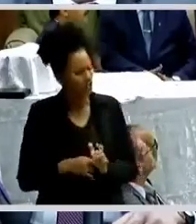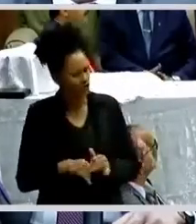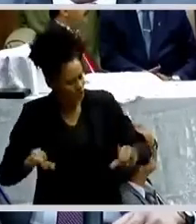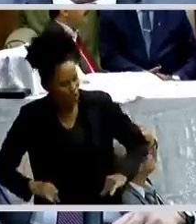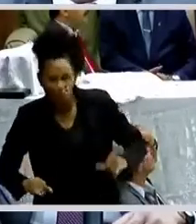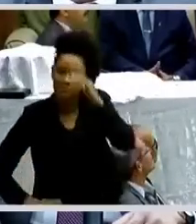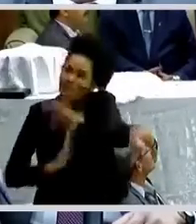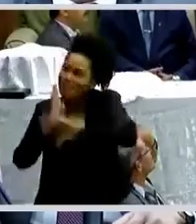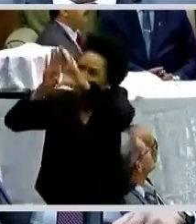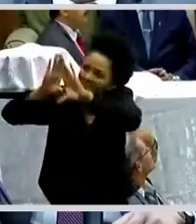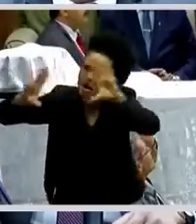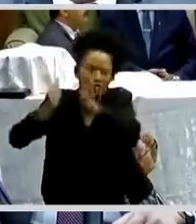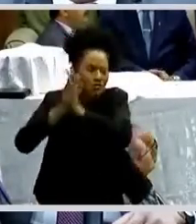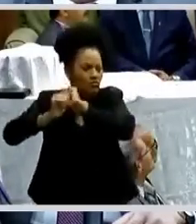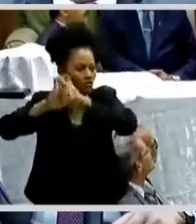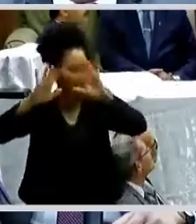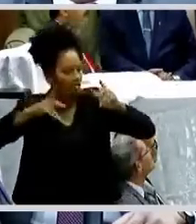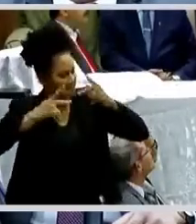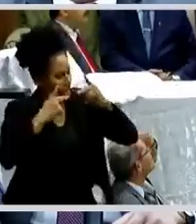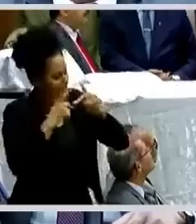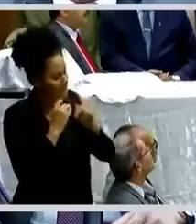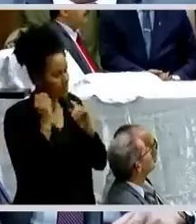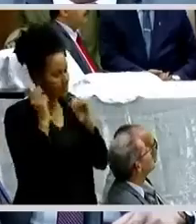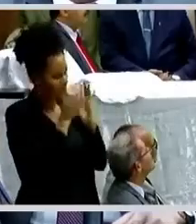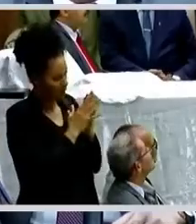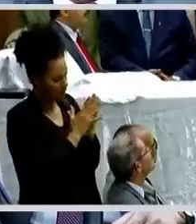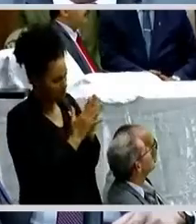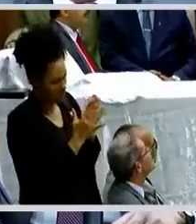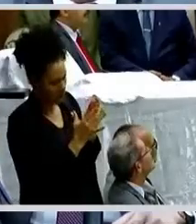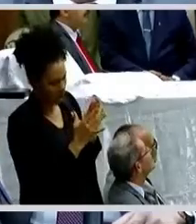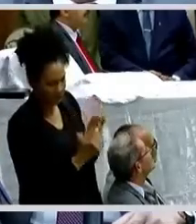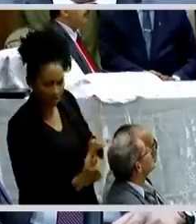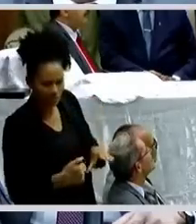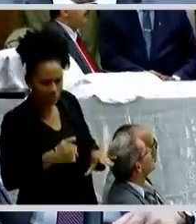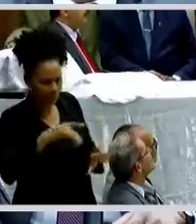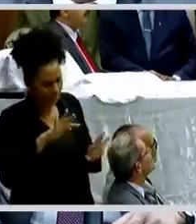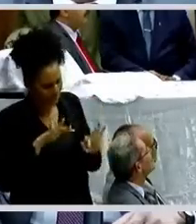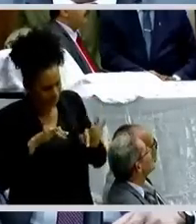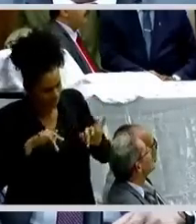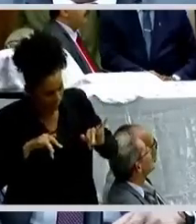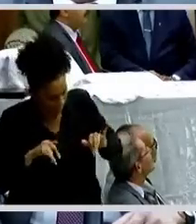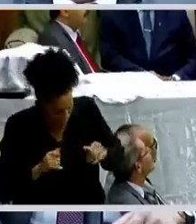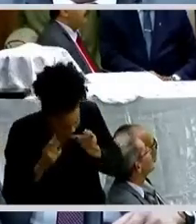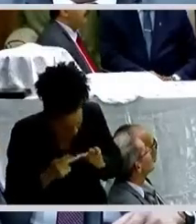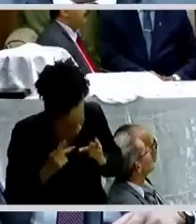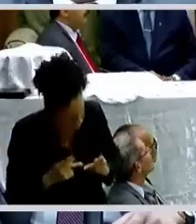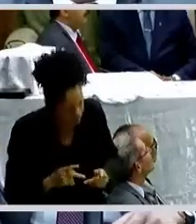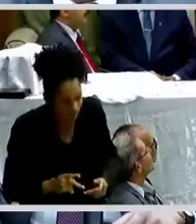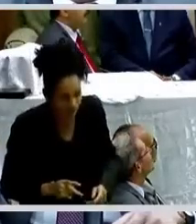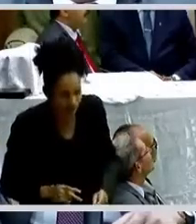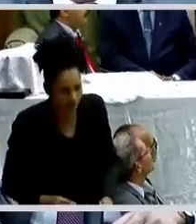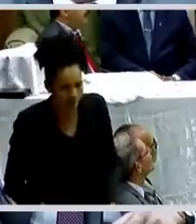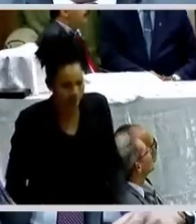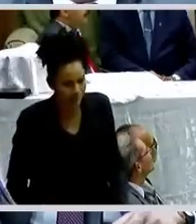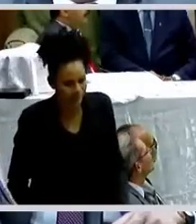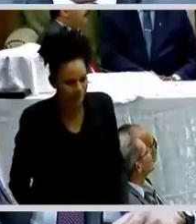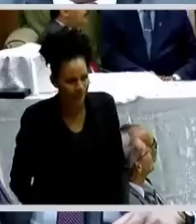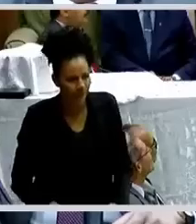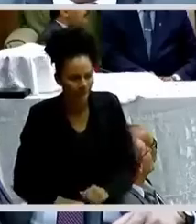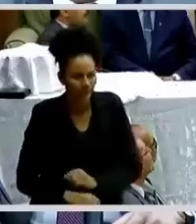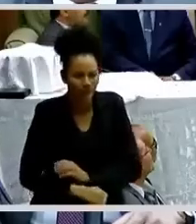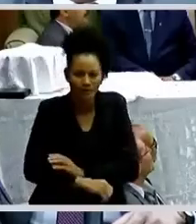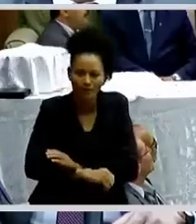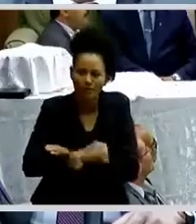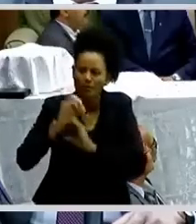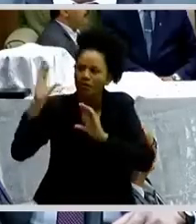glória? Começou a pregar de Moisés até a ressurreição. Quando vai terminando a pregação, o dia, o sol